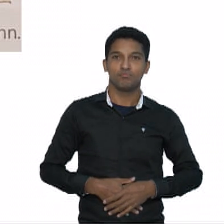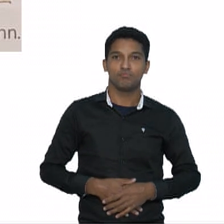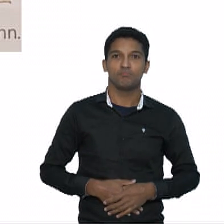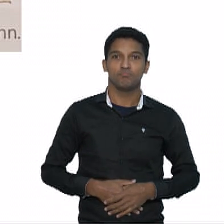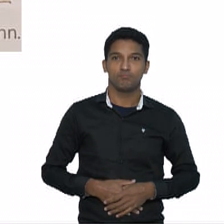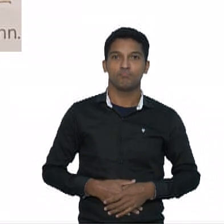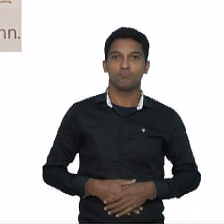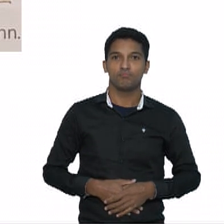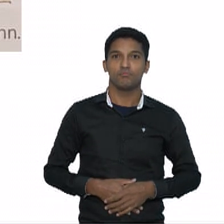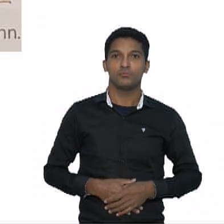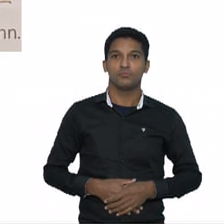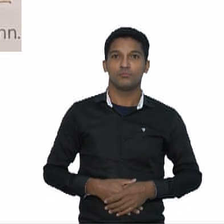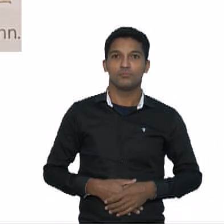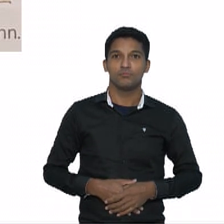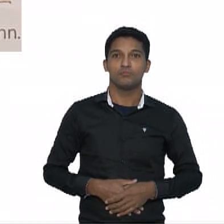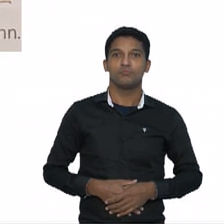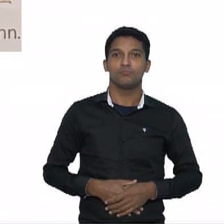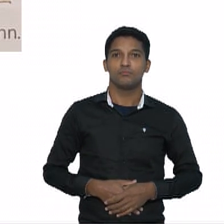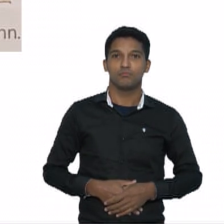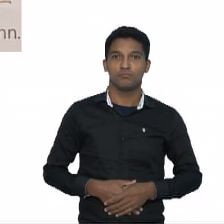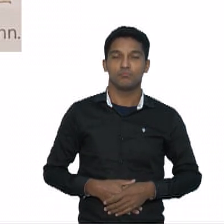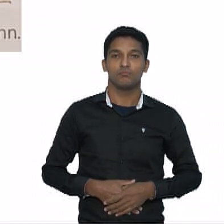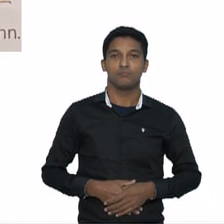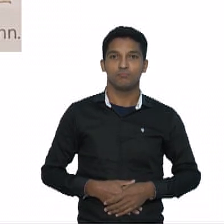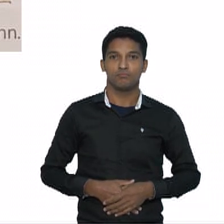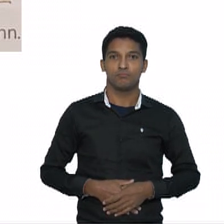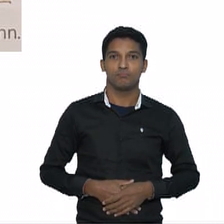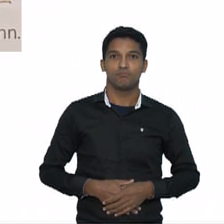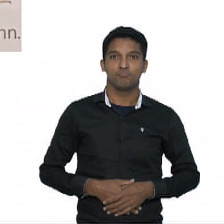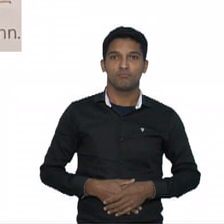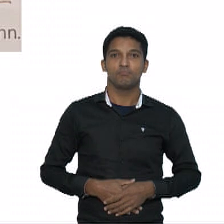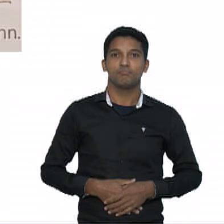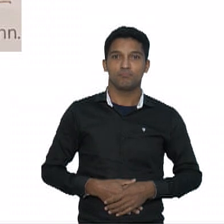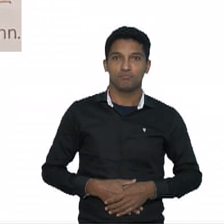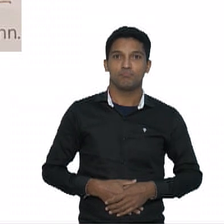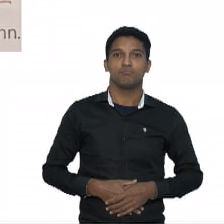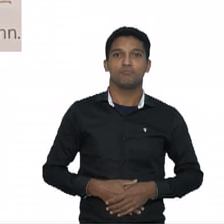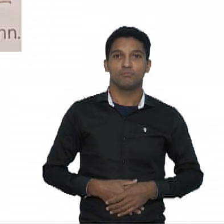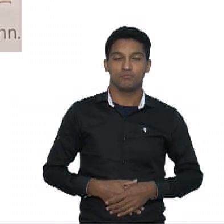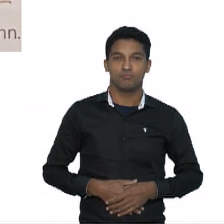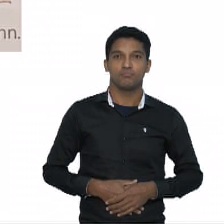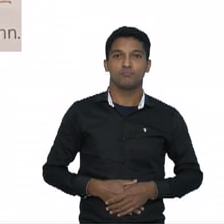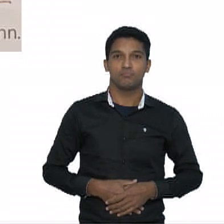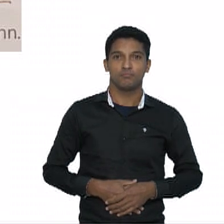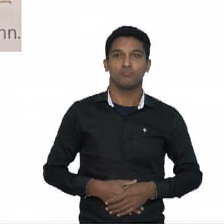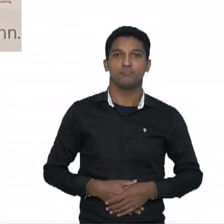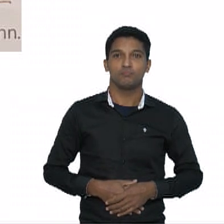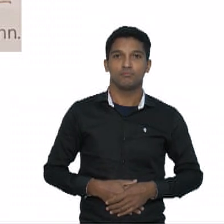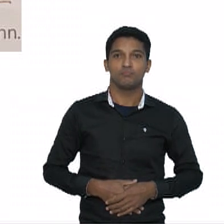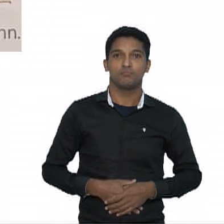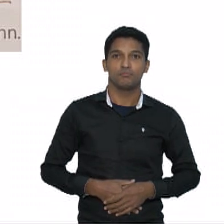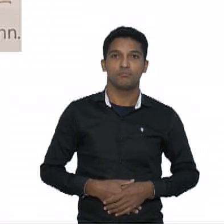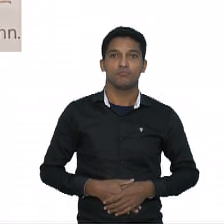brother. I am a step brother. That is just one of